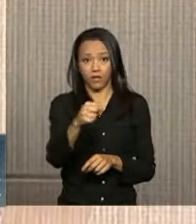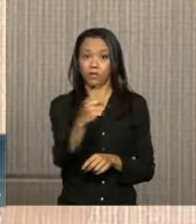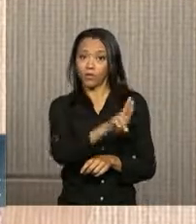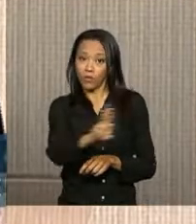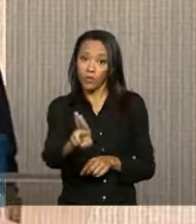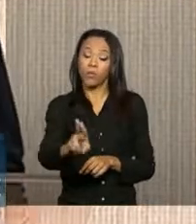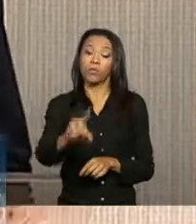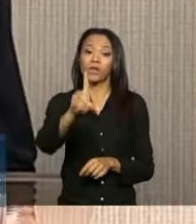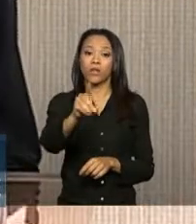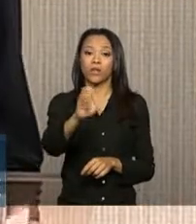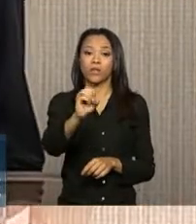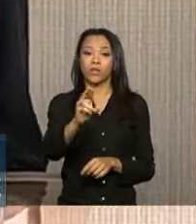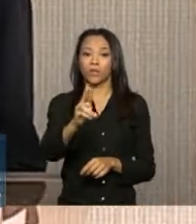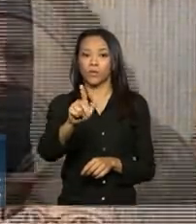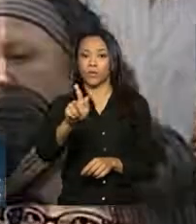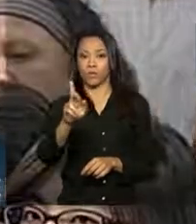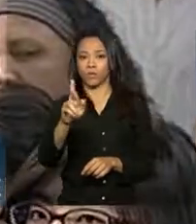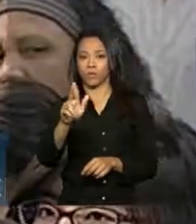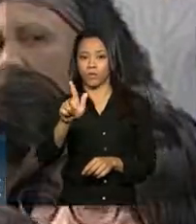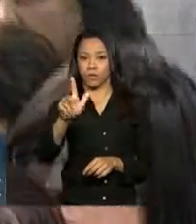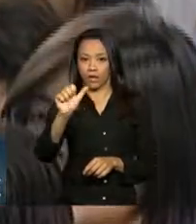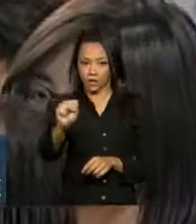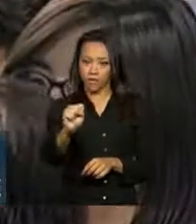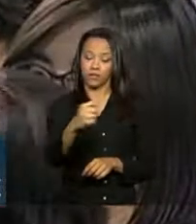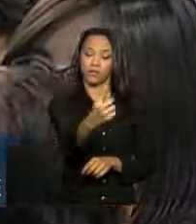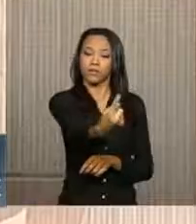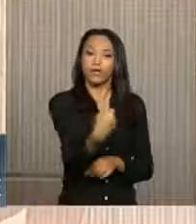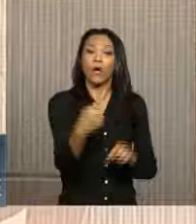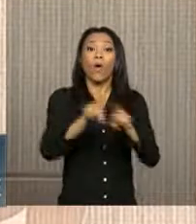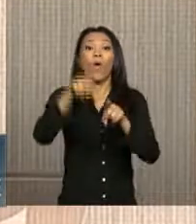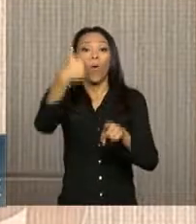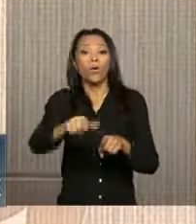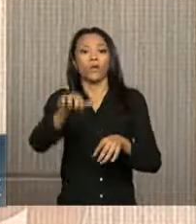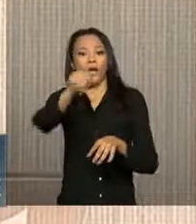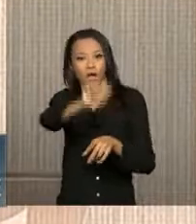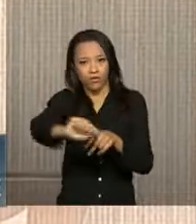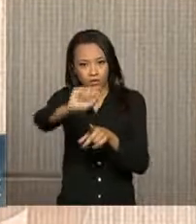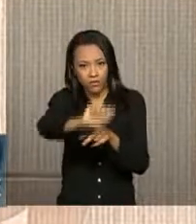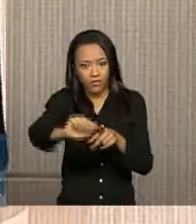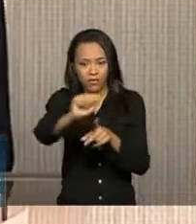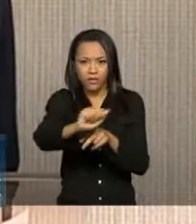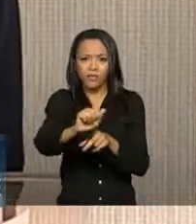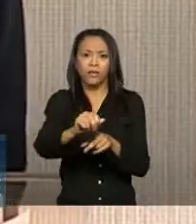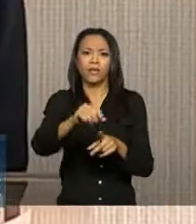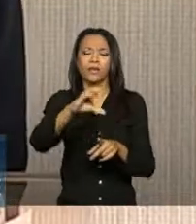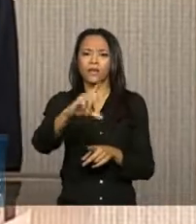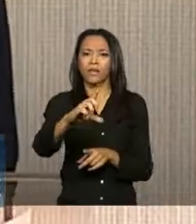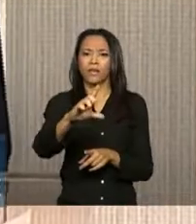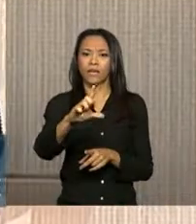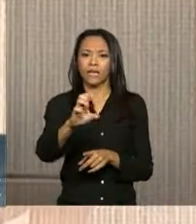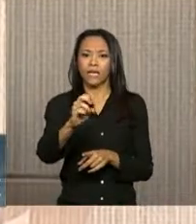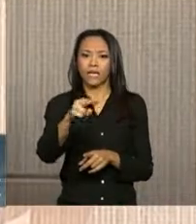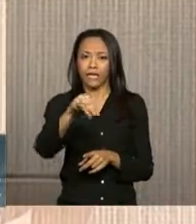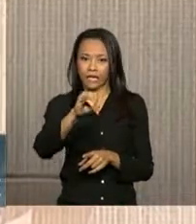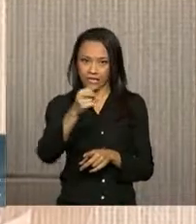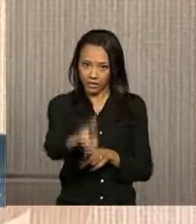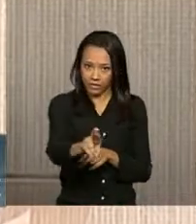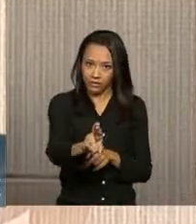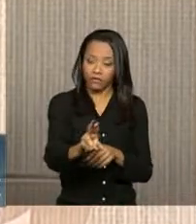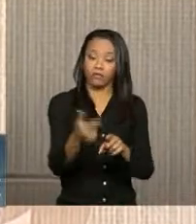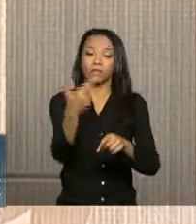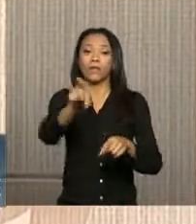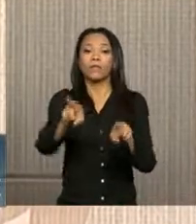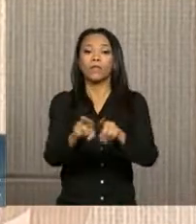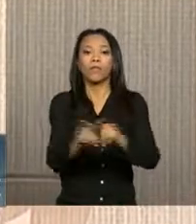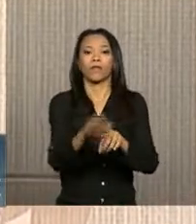belquior associação life words brasil clemir da trindade dos santos